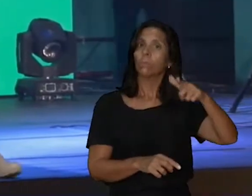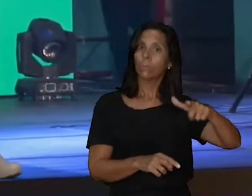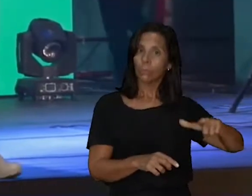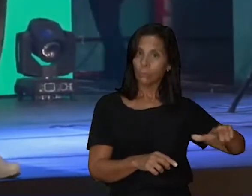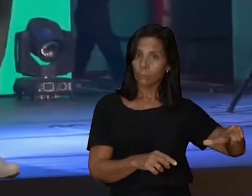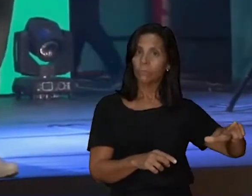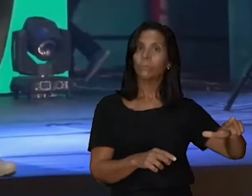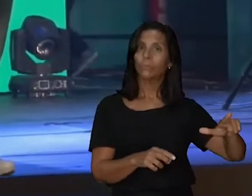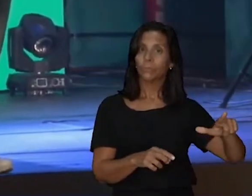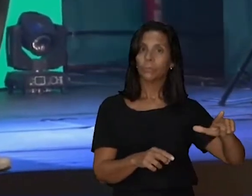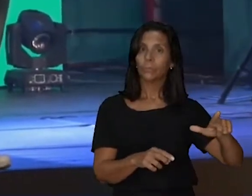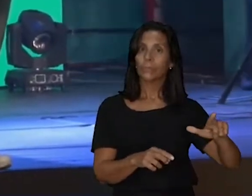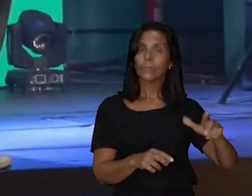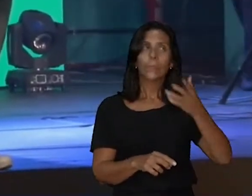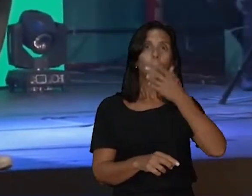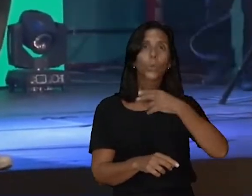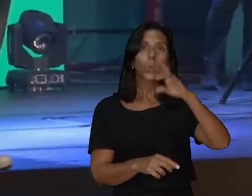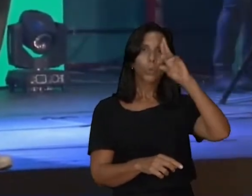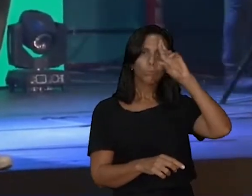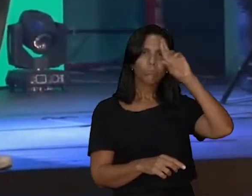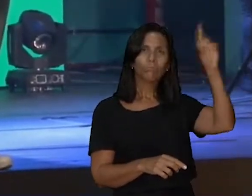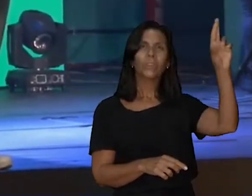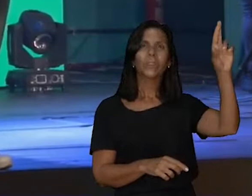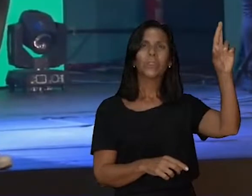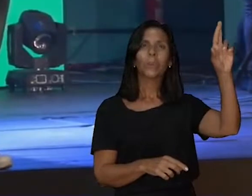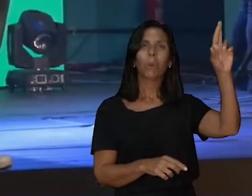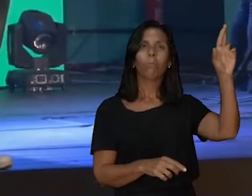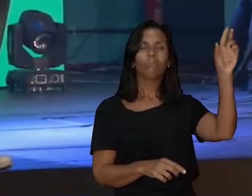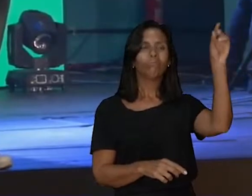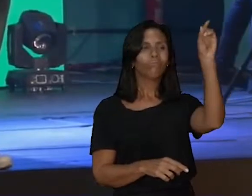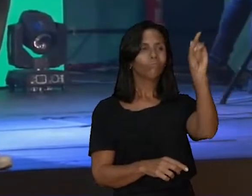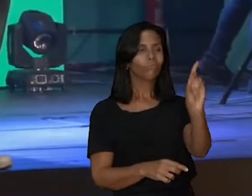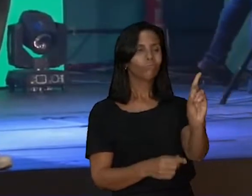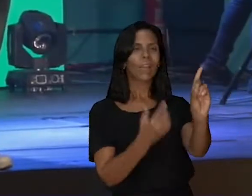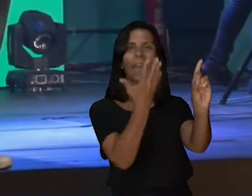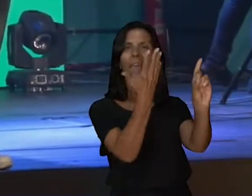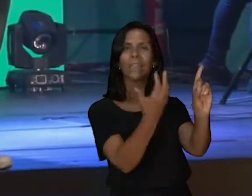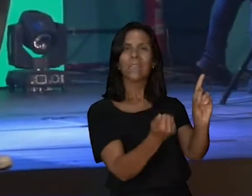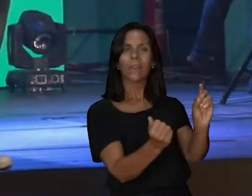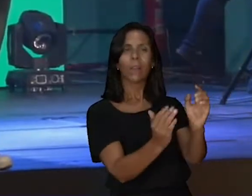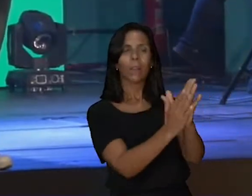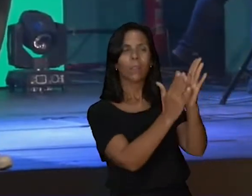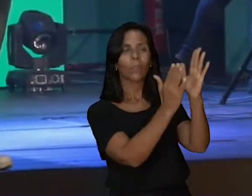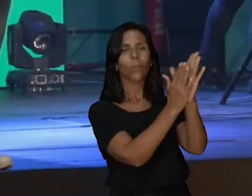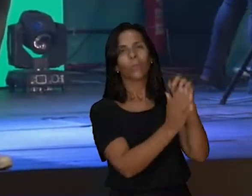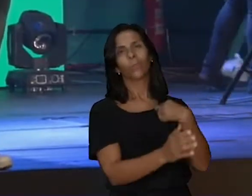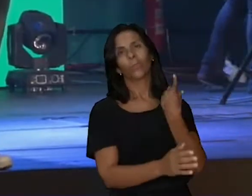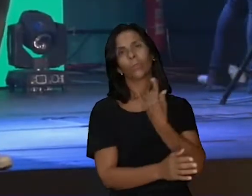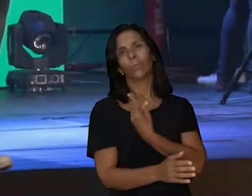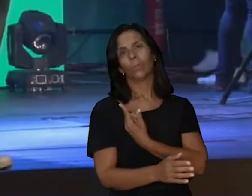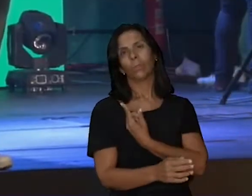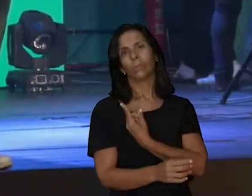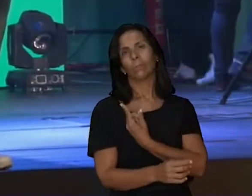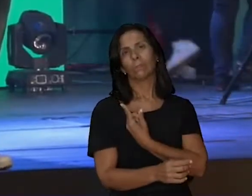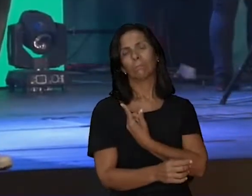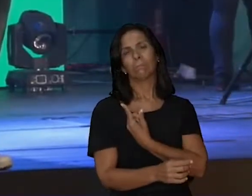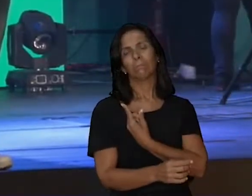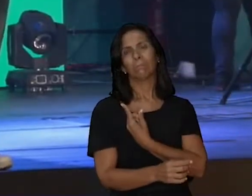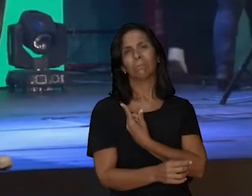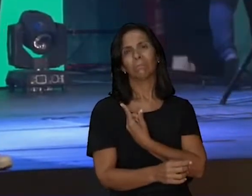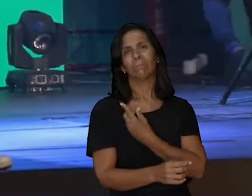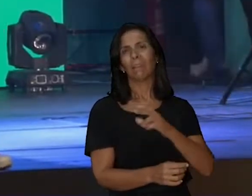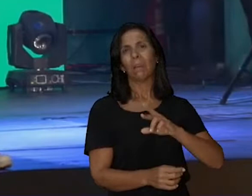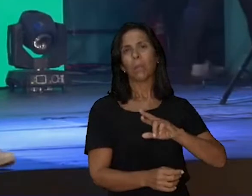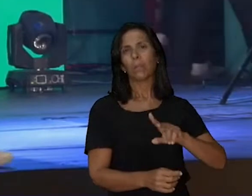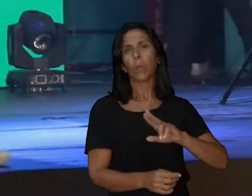que o Senhor habita no meio dos louvores. Não tem nada a ver com estilo, não